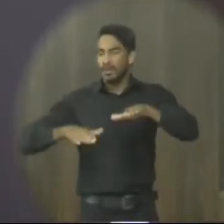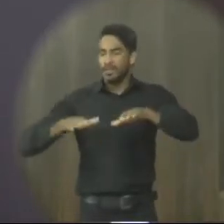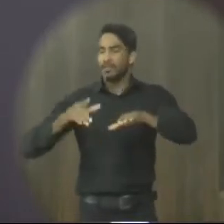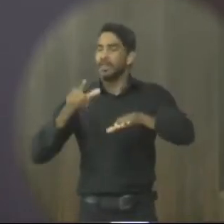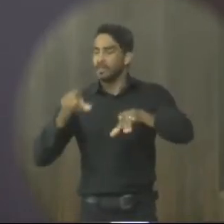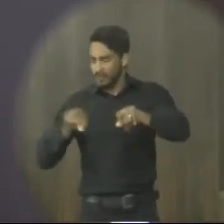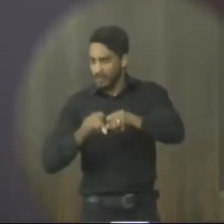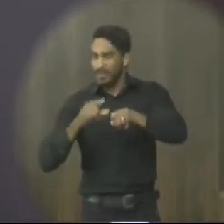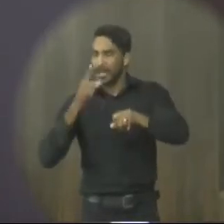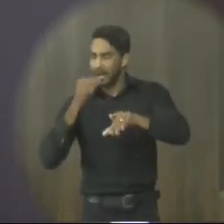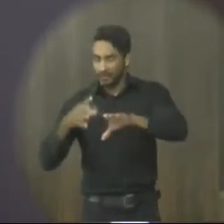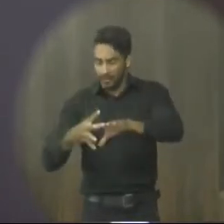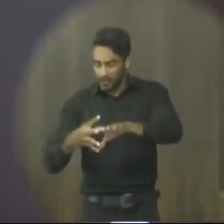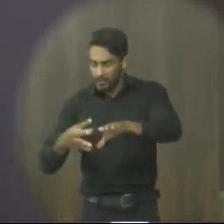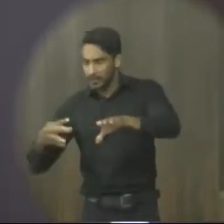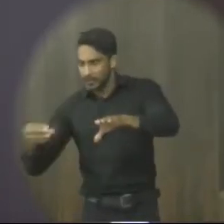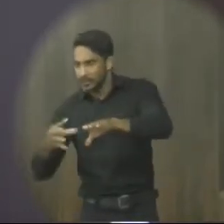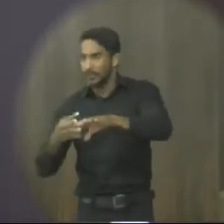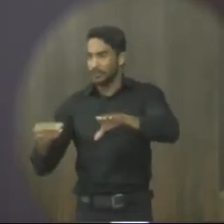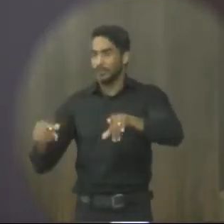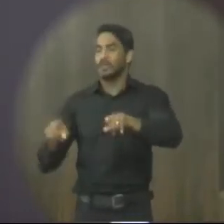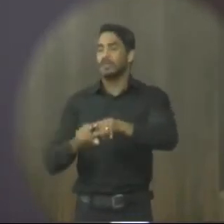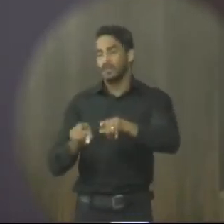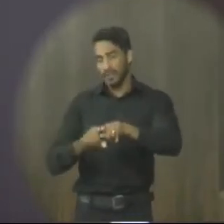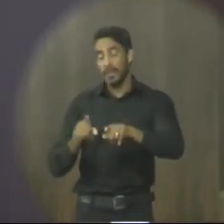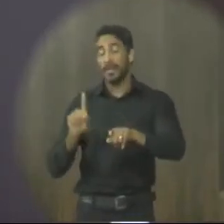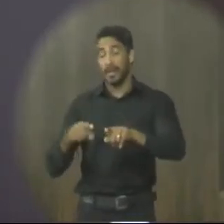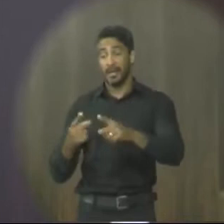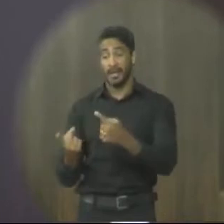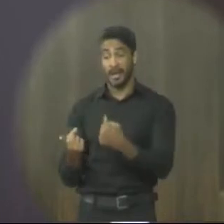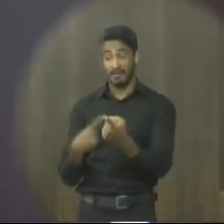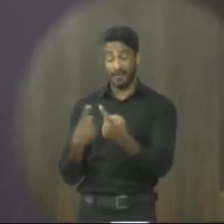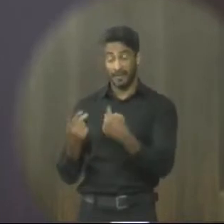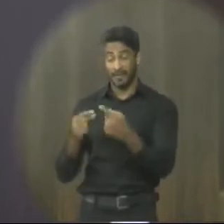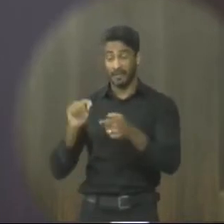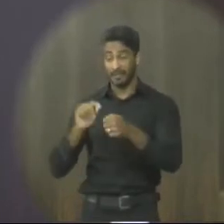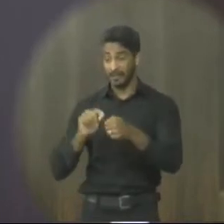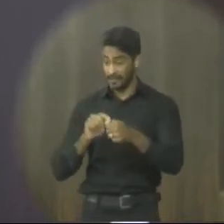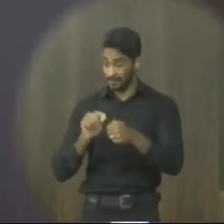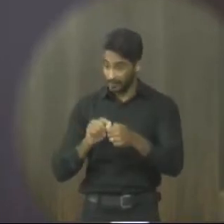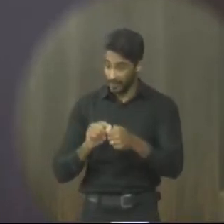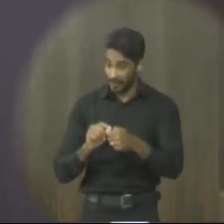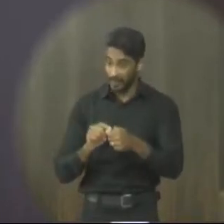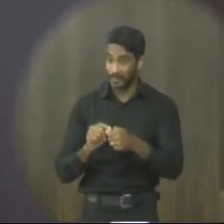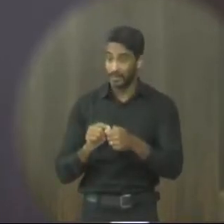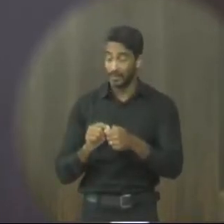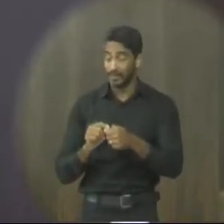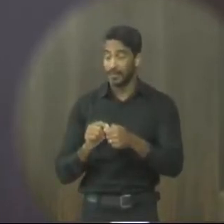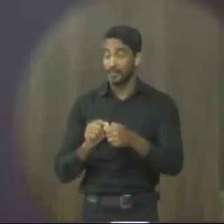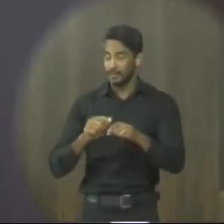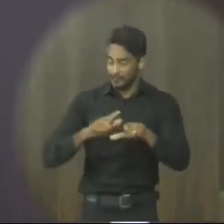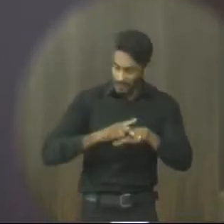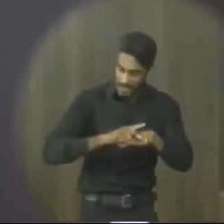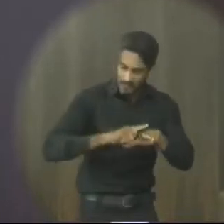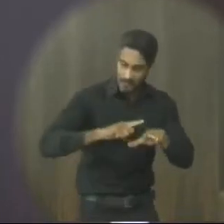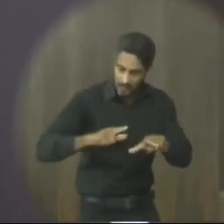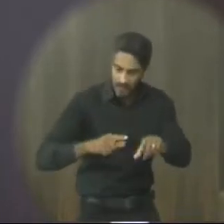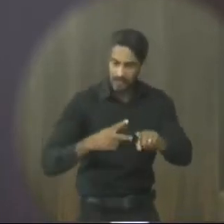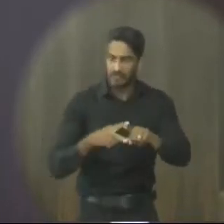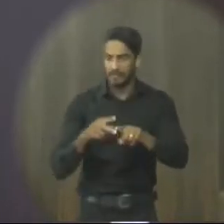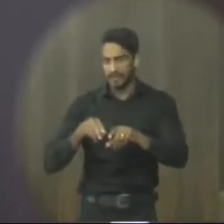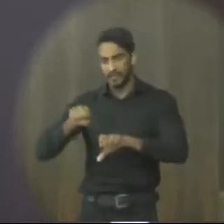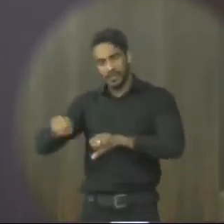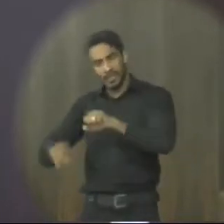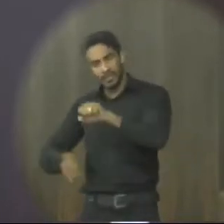e pavimentação da Tancredo Neves. Essa é uma avenida que vai ser realizada. Além da pavimentação, a gente vai fazer